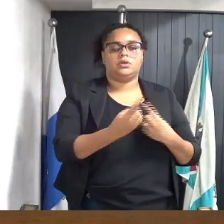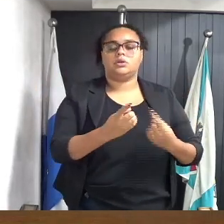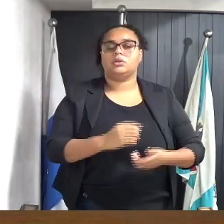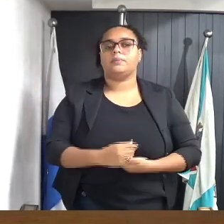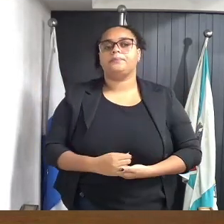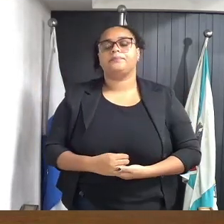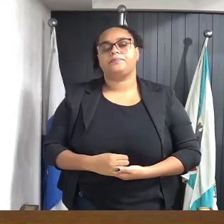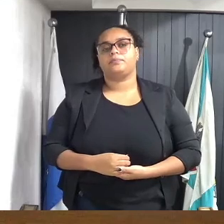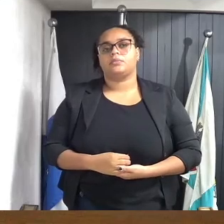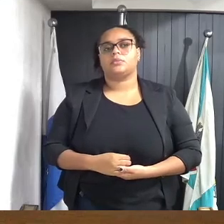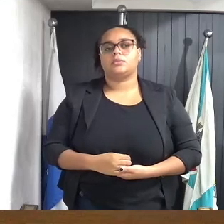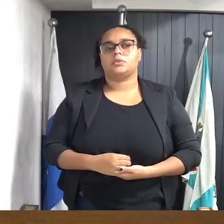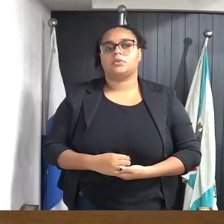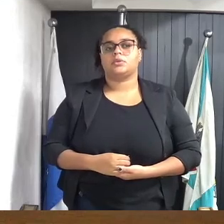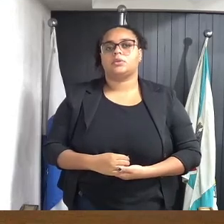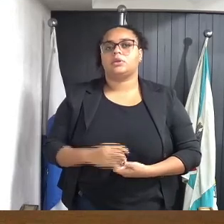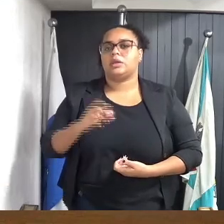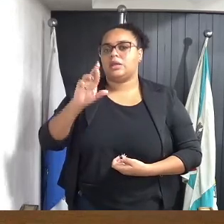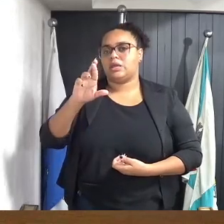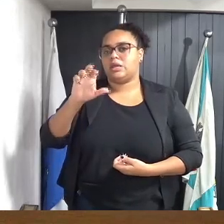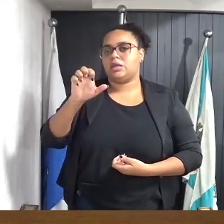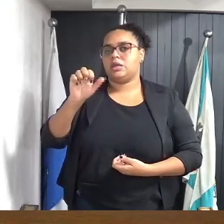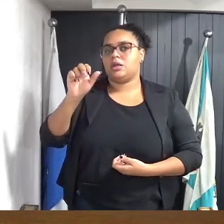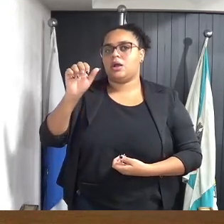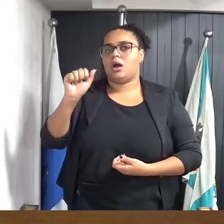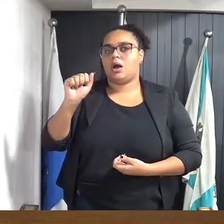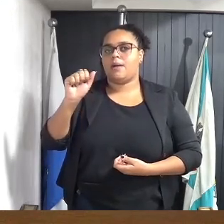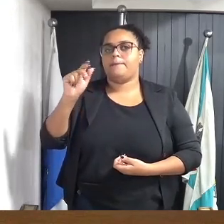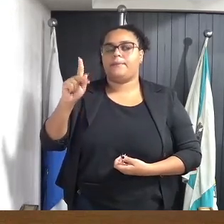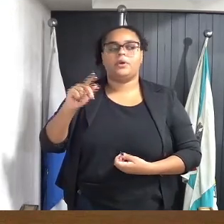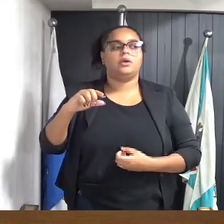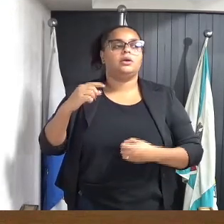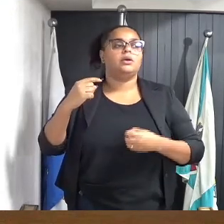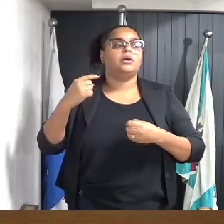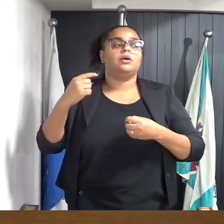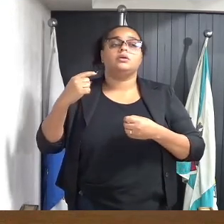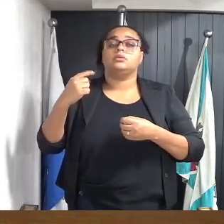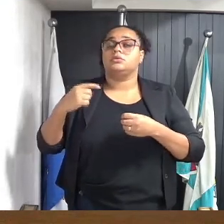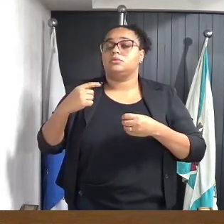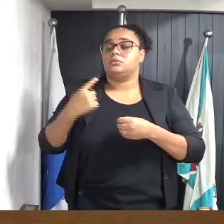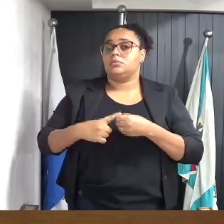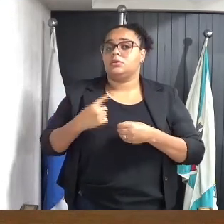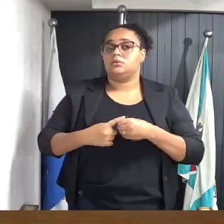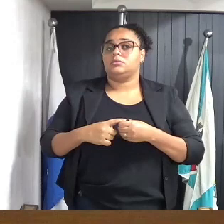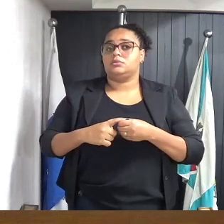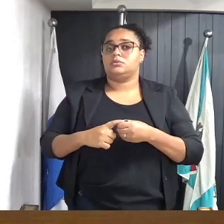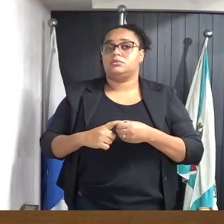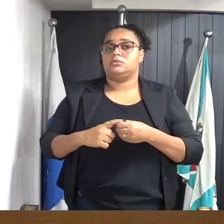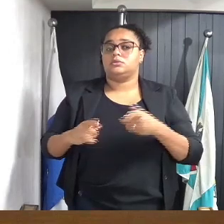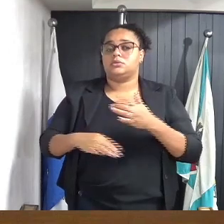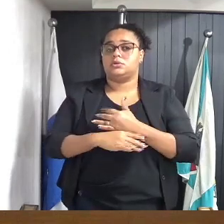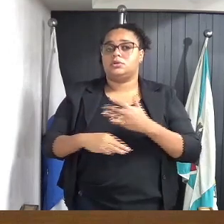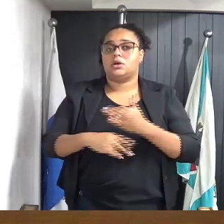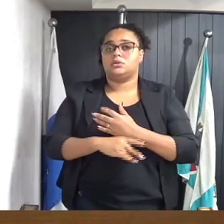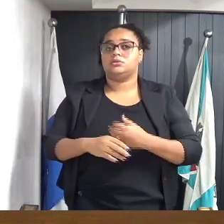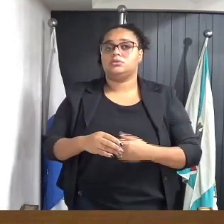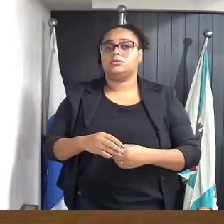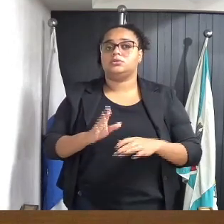da Avenida Darcy Vargas e ruas A e B, localizada no bairro Cidade dos Meninos, segundo distrito deste